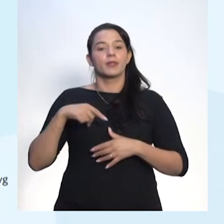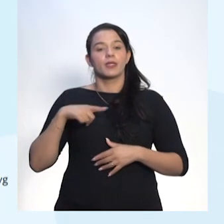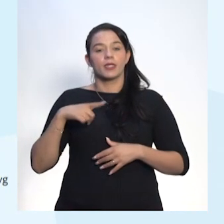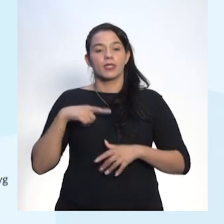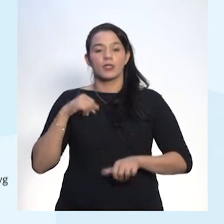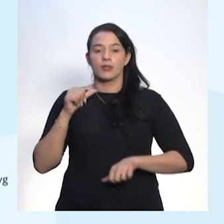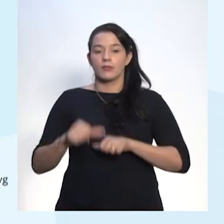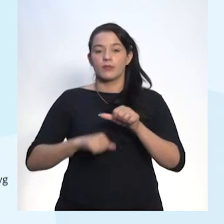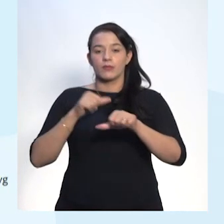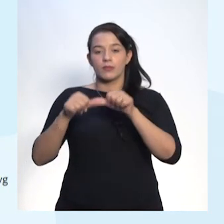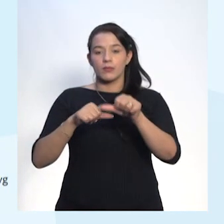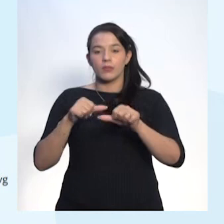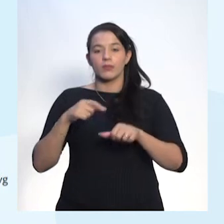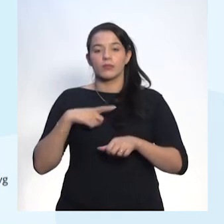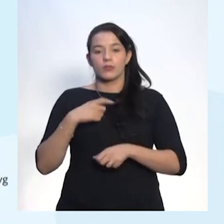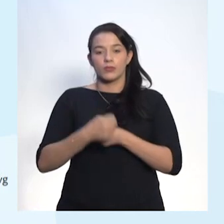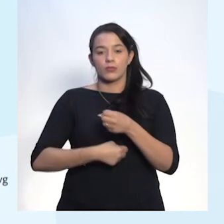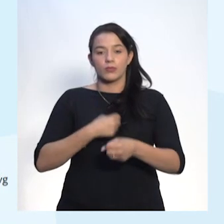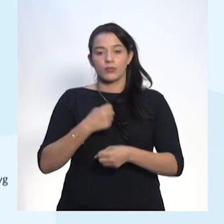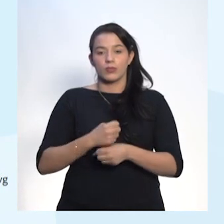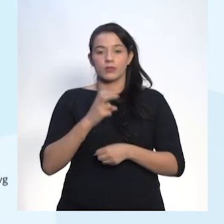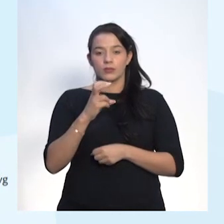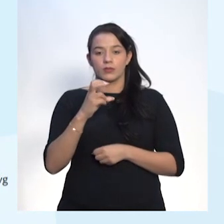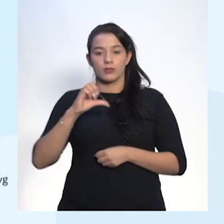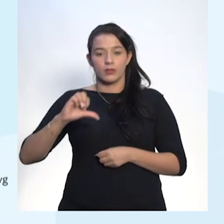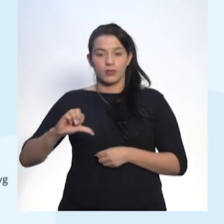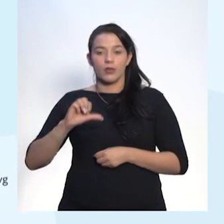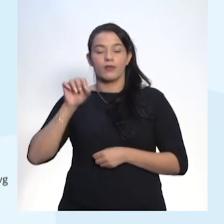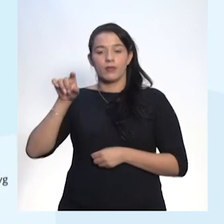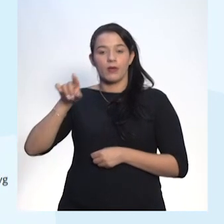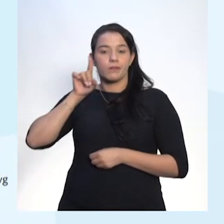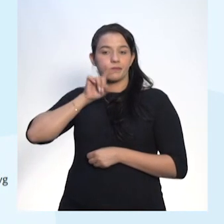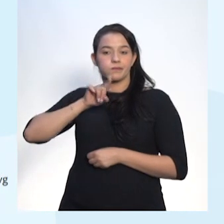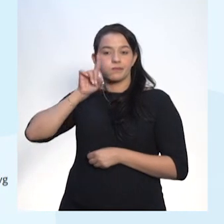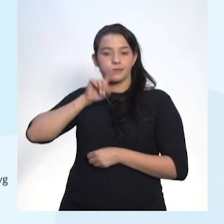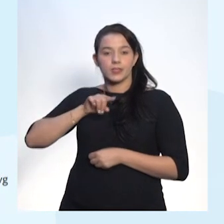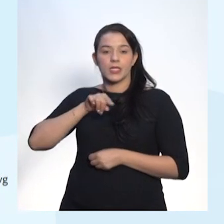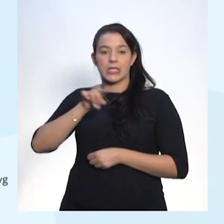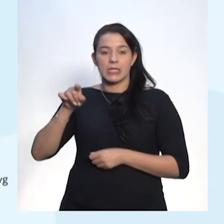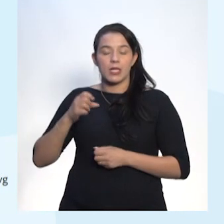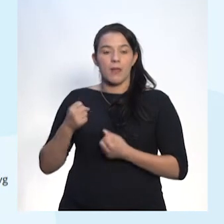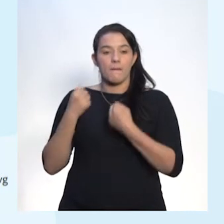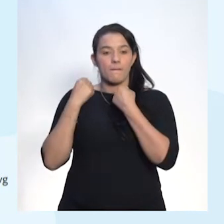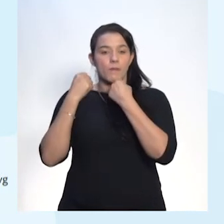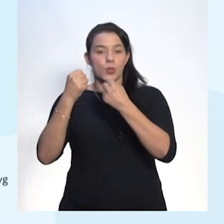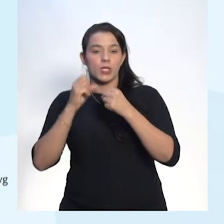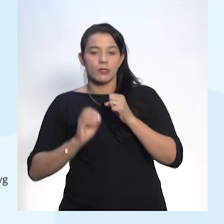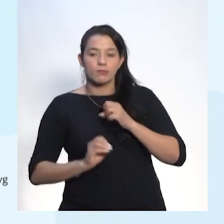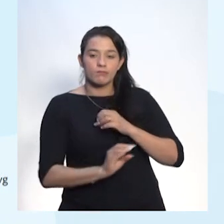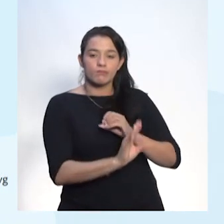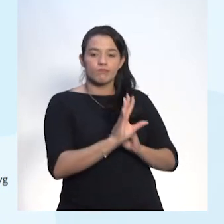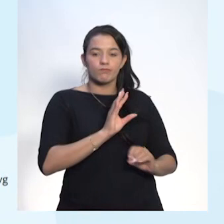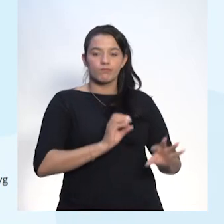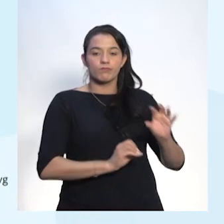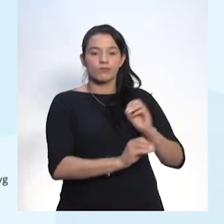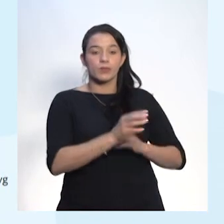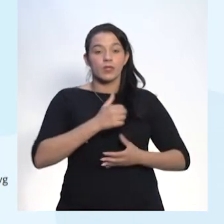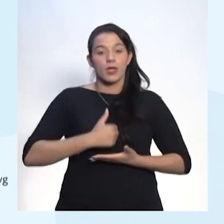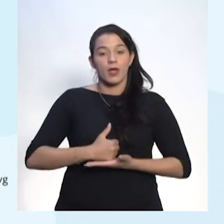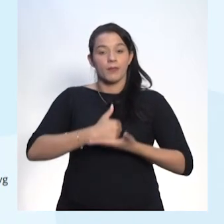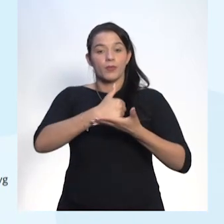Cubana, em 1959, os Estados Unidos intensificaram seu poder de influência, apoiando os